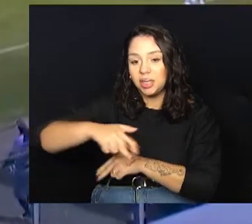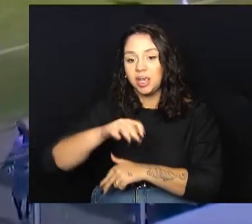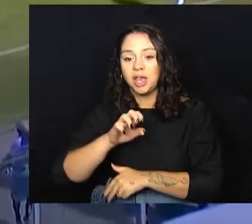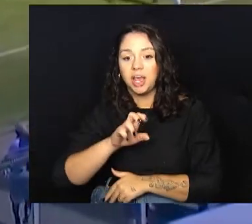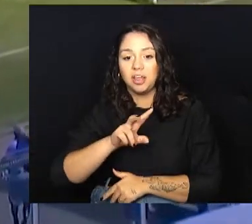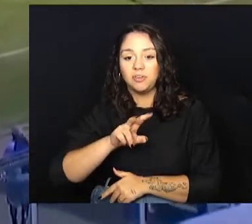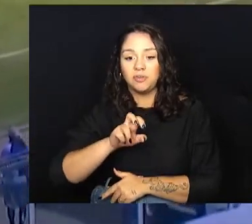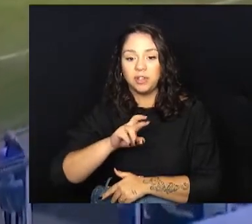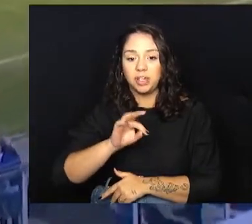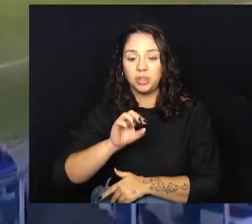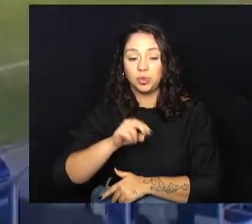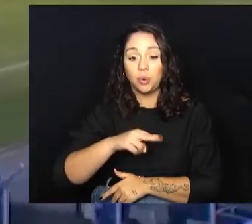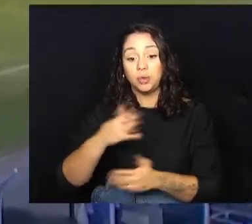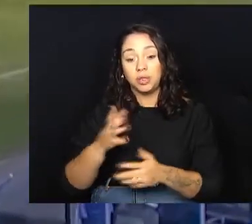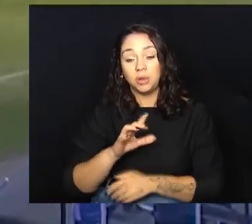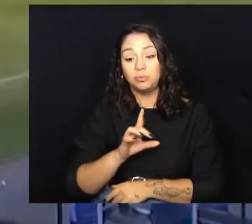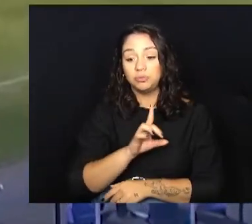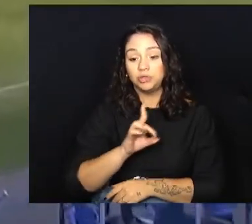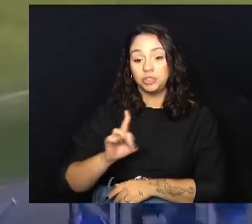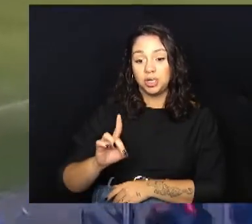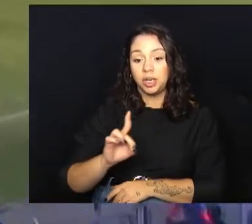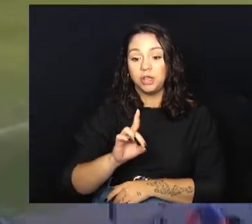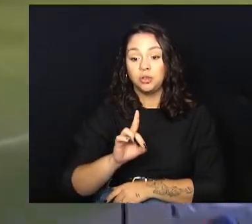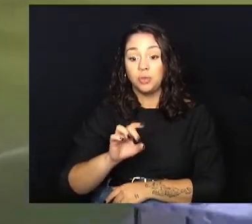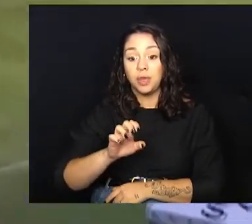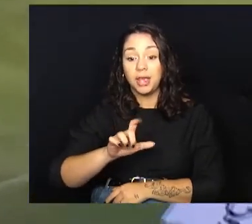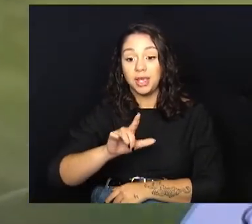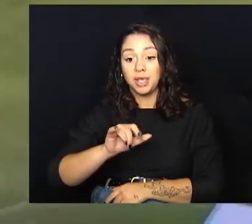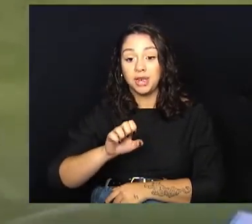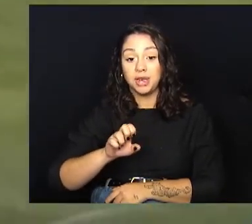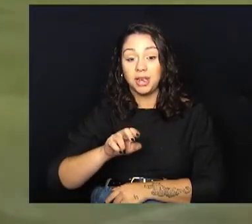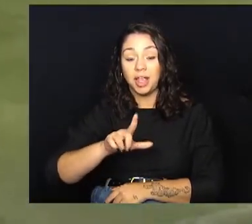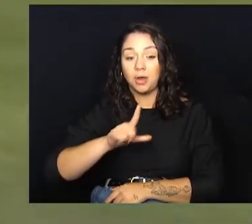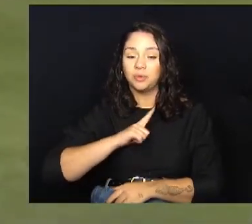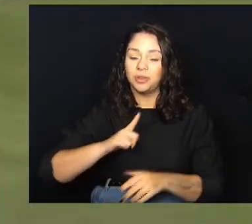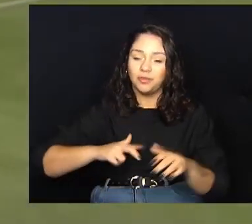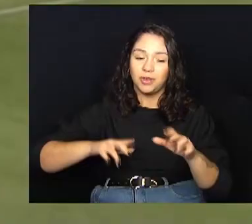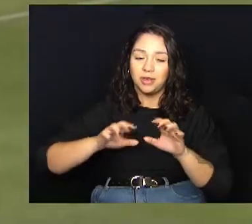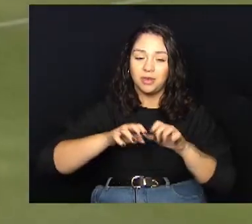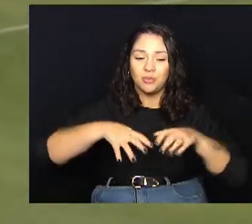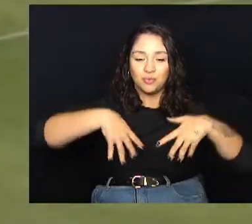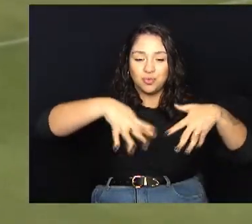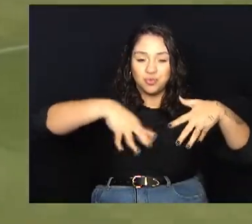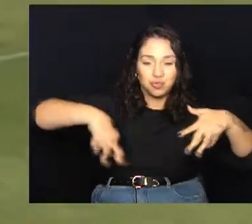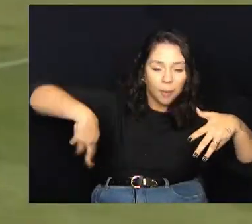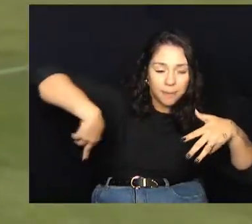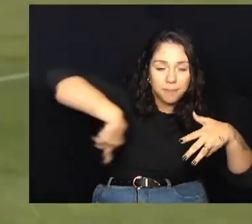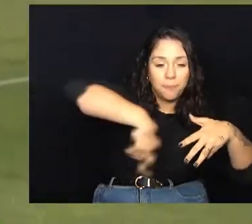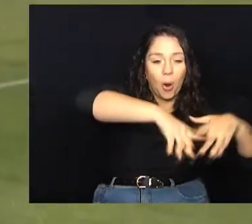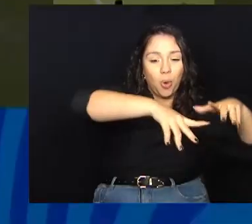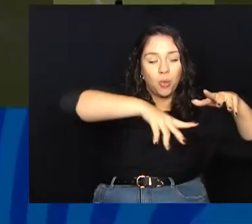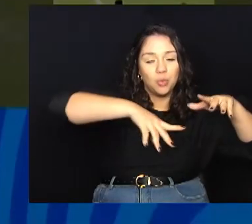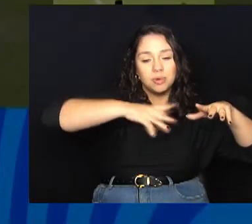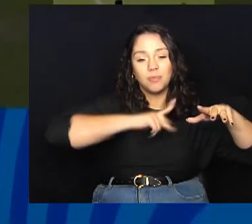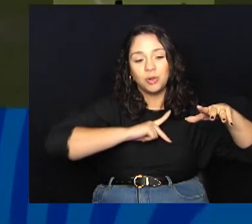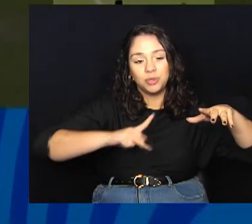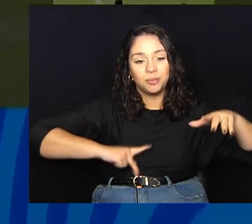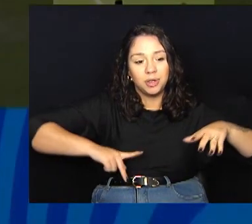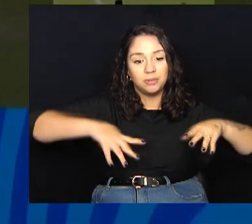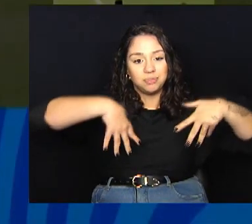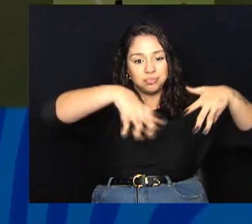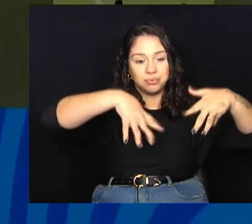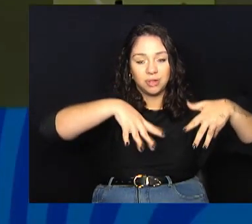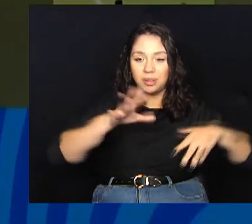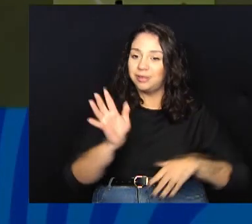o lateral direito cruzou e ele é o tocou para o fundo das redes 1 a 0 ponte só que não